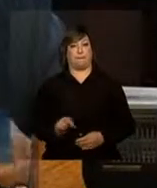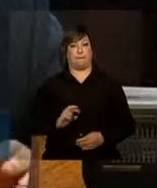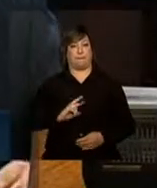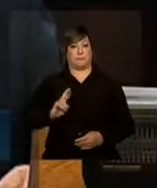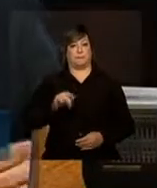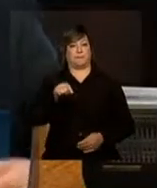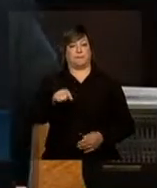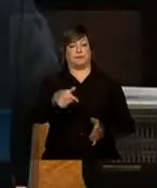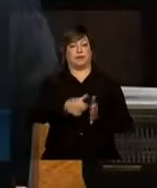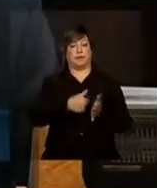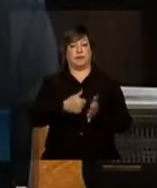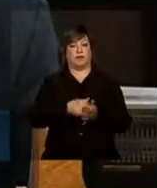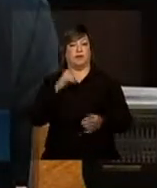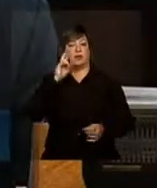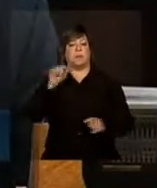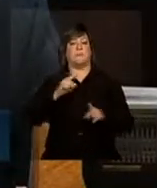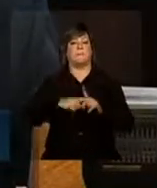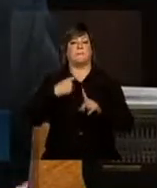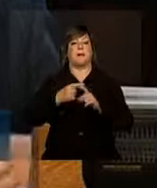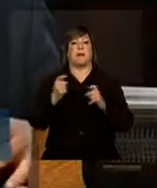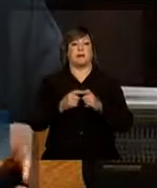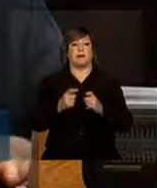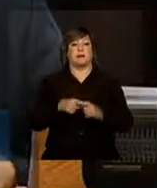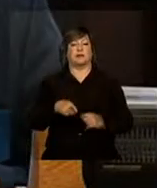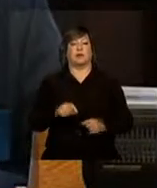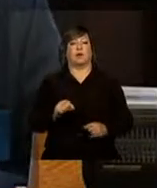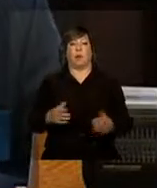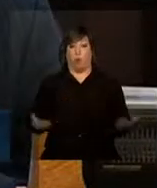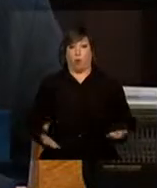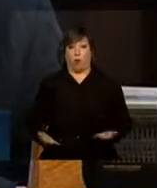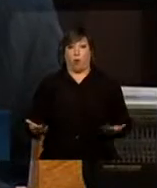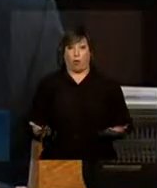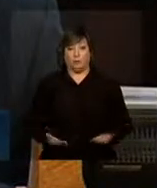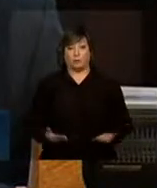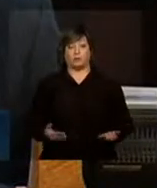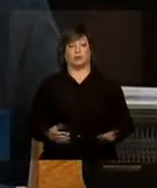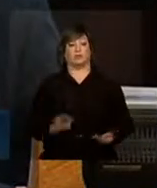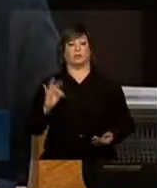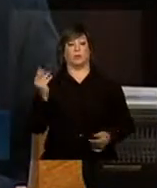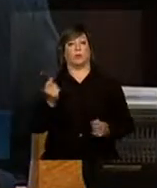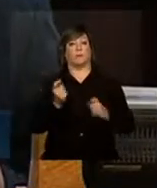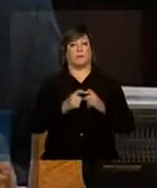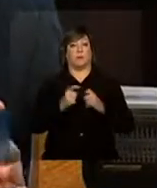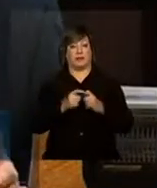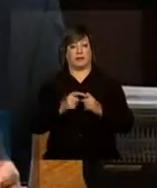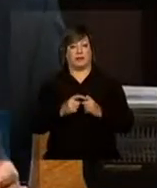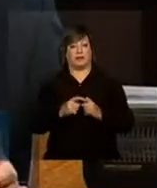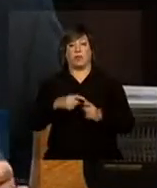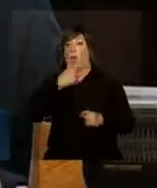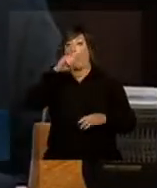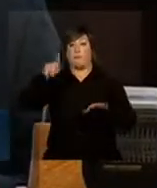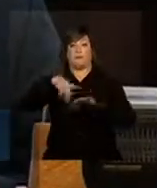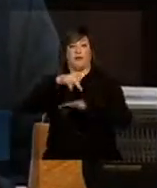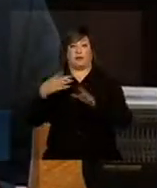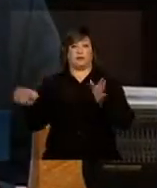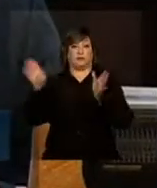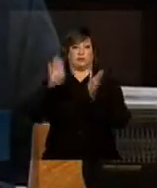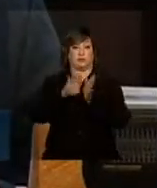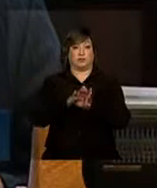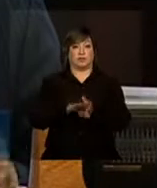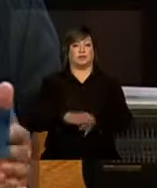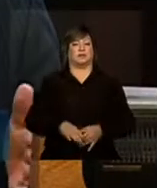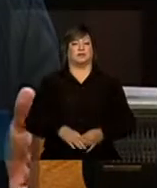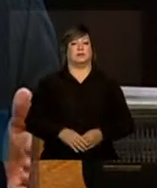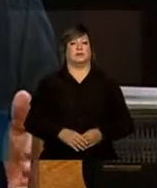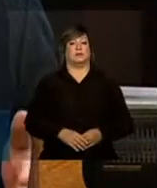respondendo à pergunta sobre do Mais Médicos foi feita, né? Hoje os médicos que vieram de outros países, com registro profissional em outros